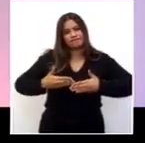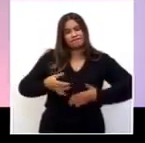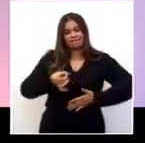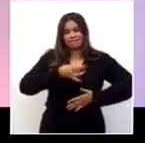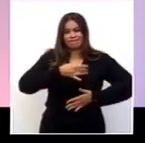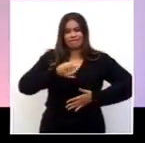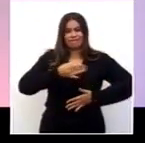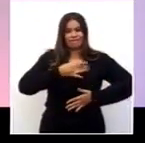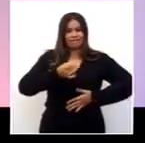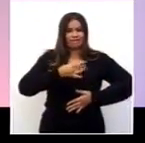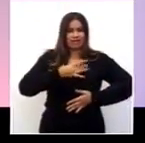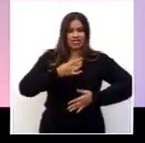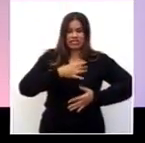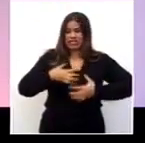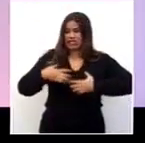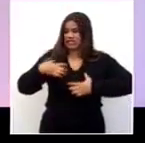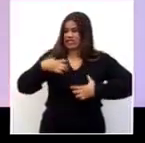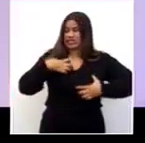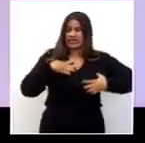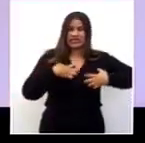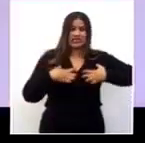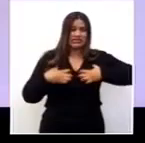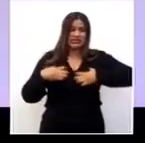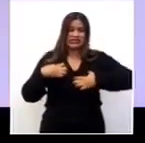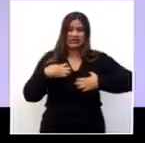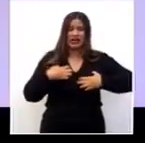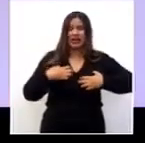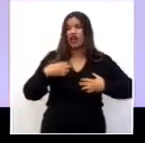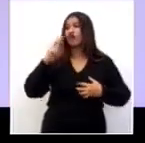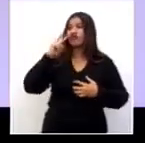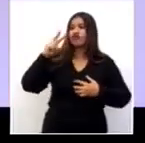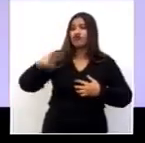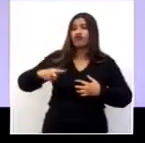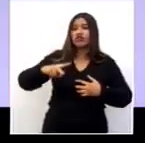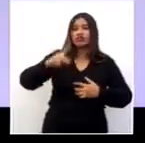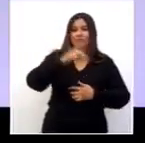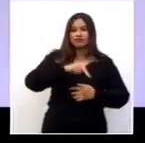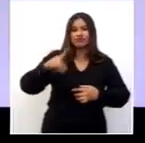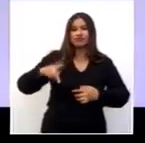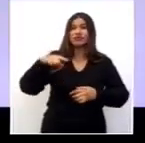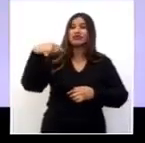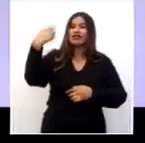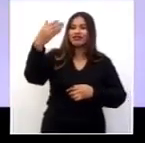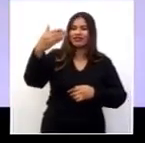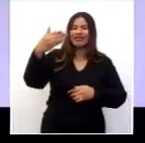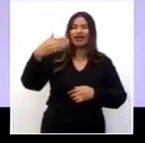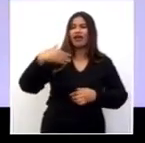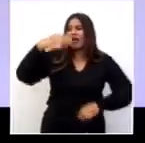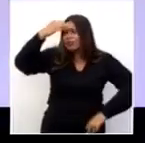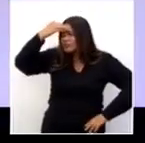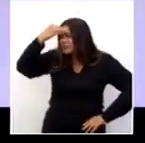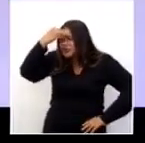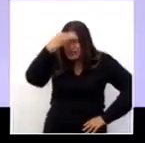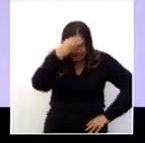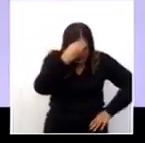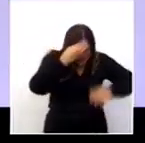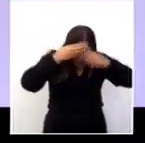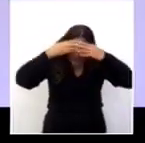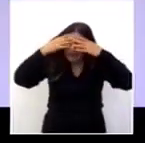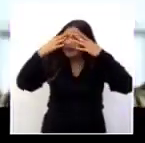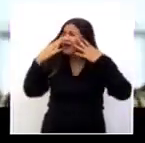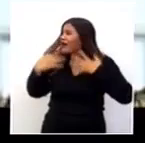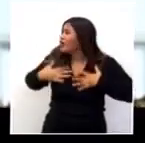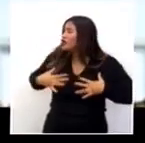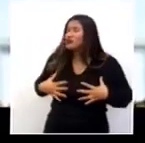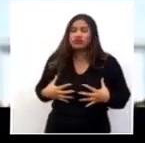Medo, angústia. Nossa, eu vi uma professora ali atrás pondo a mão na cabeça. Essa sensação, de